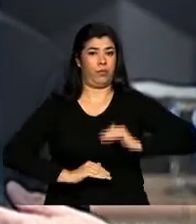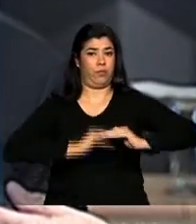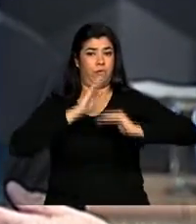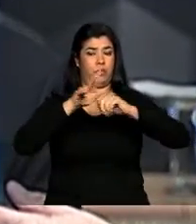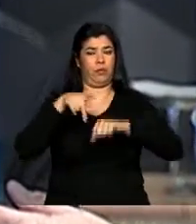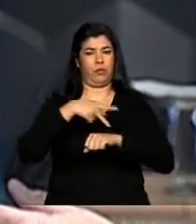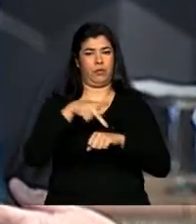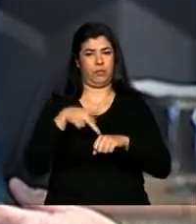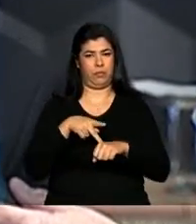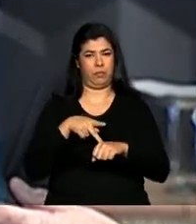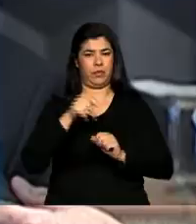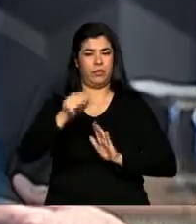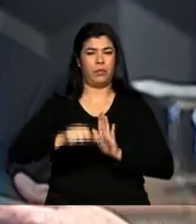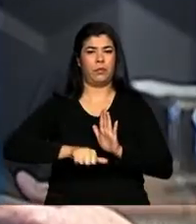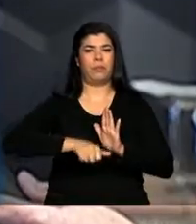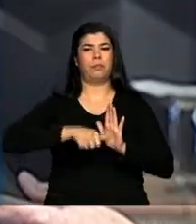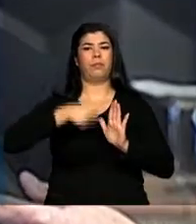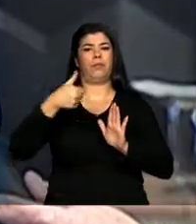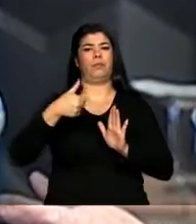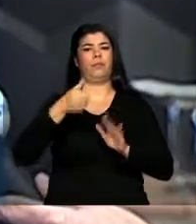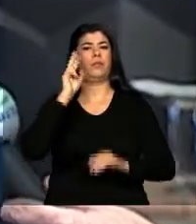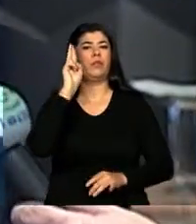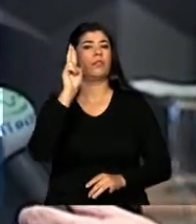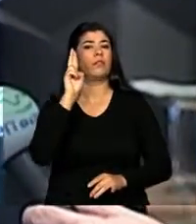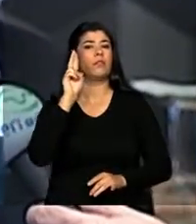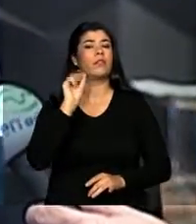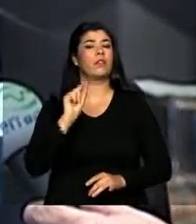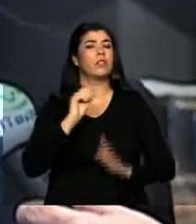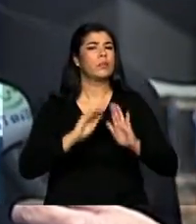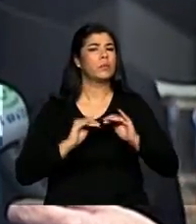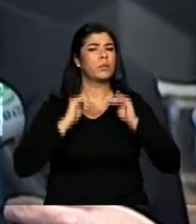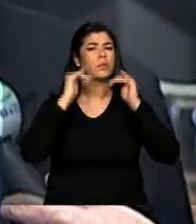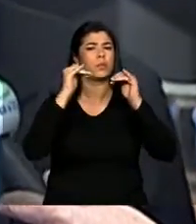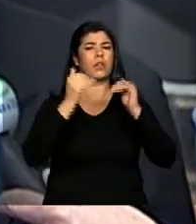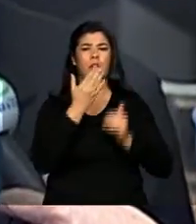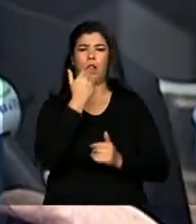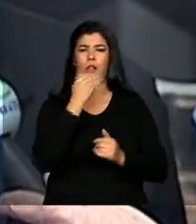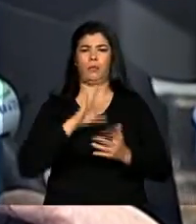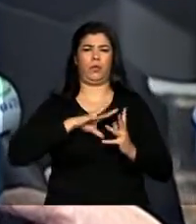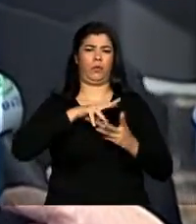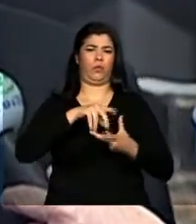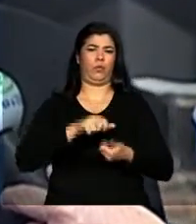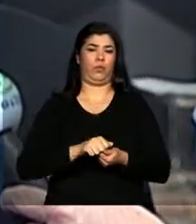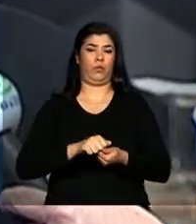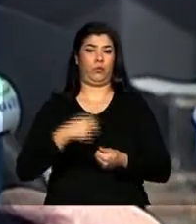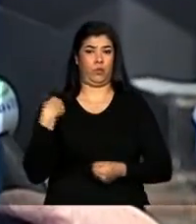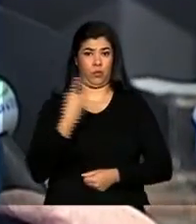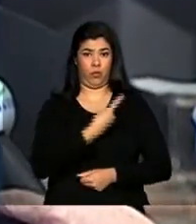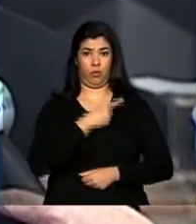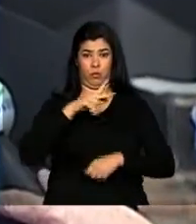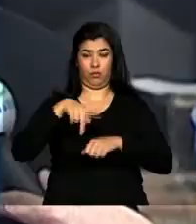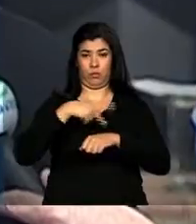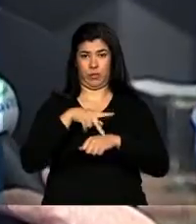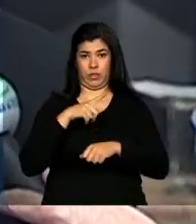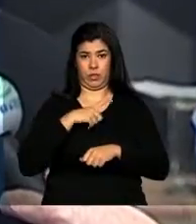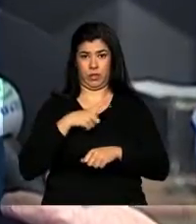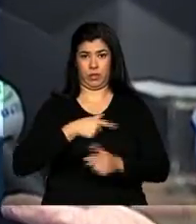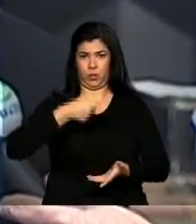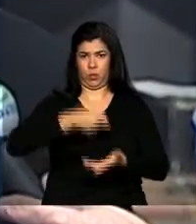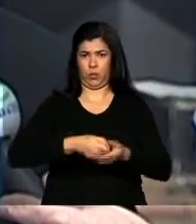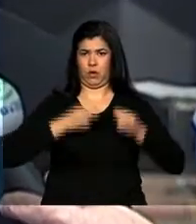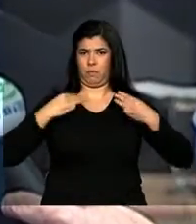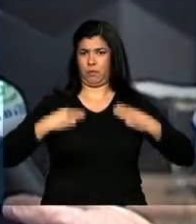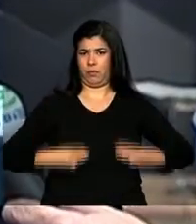o seu primeiro assento, a sua primeira referência na soberania alimentar. O país tem o dever moral, político,